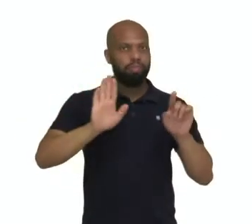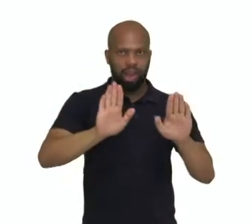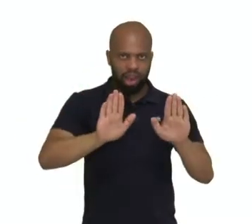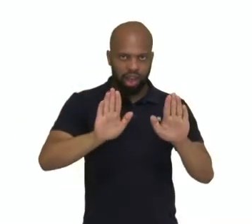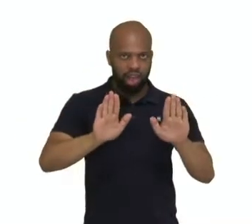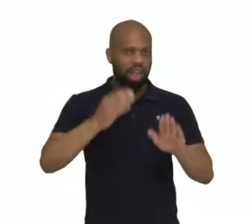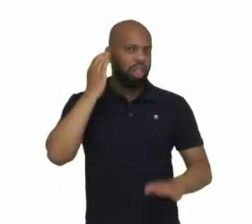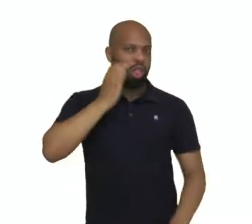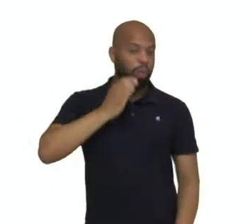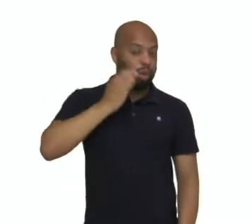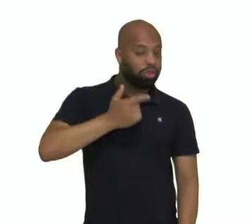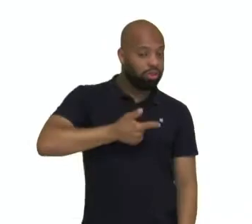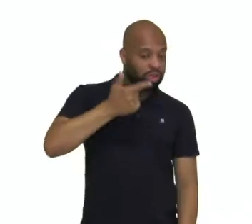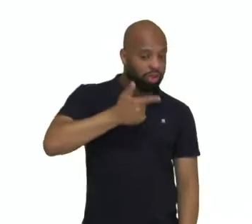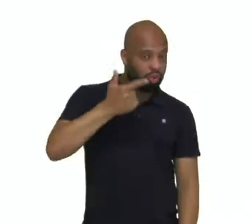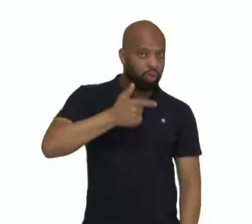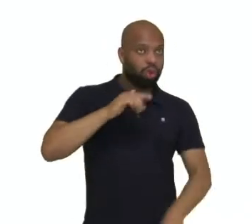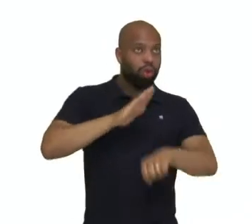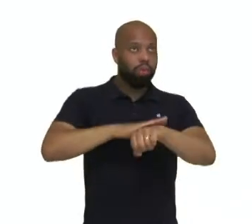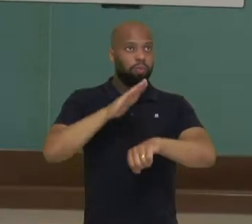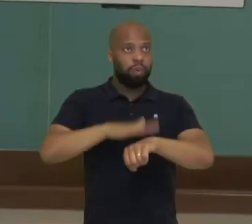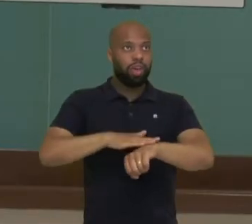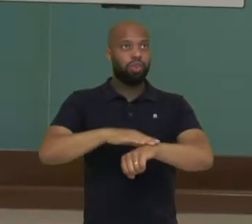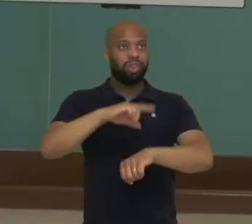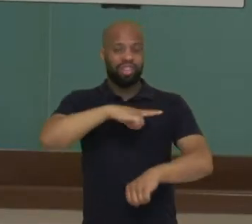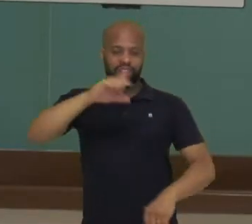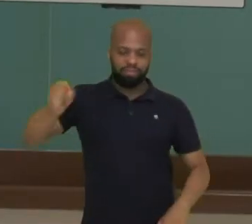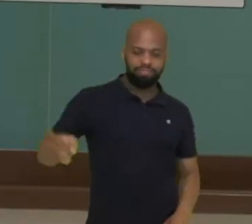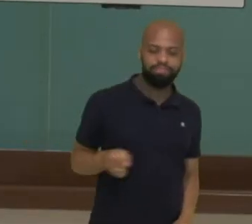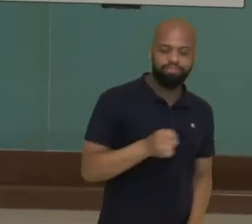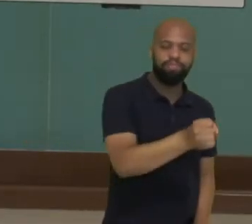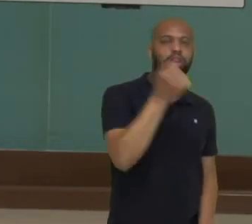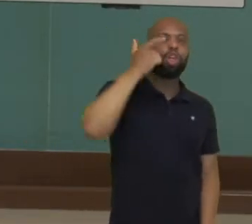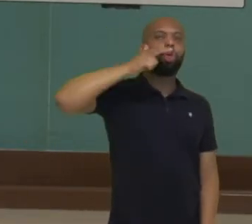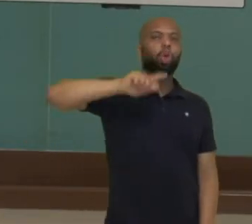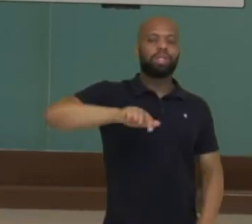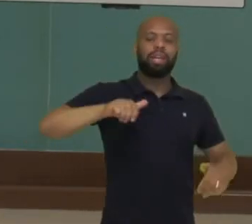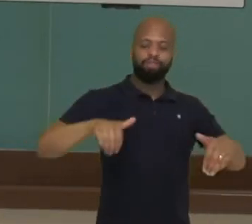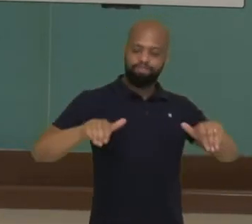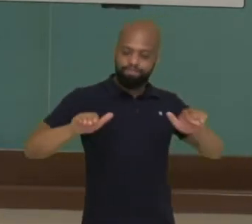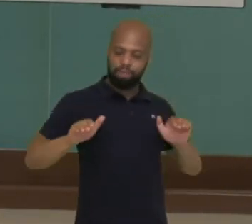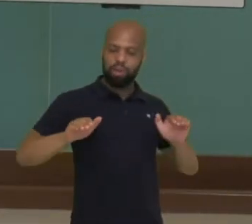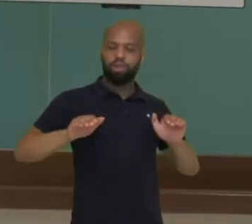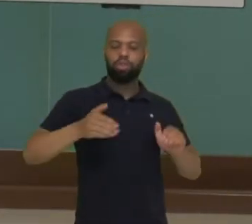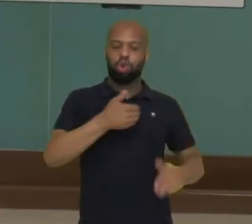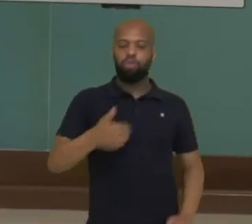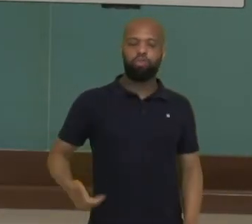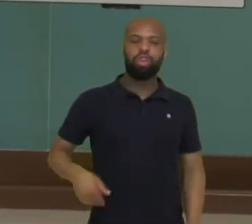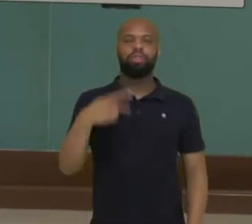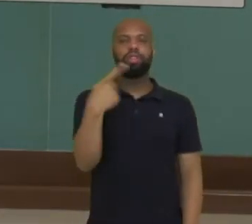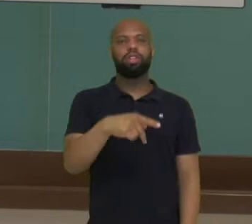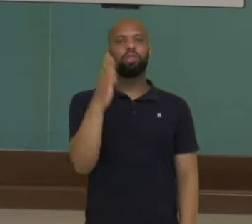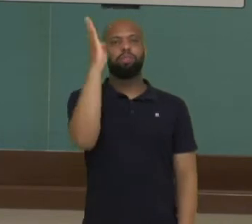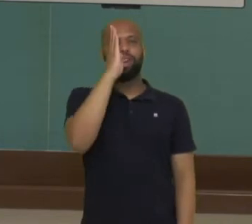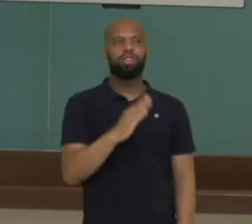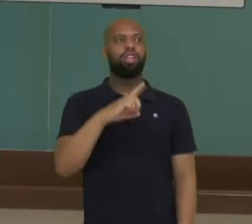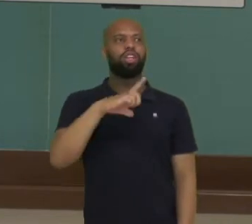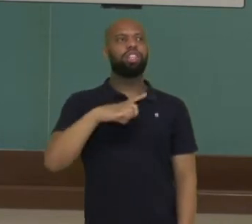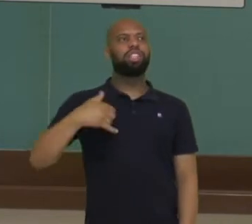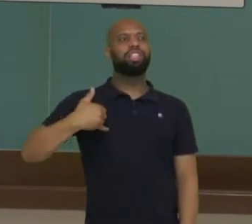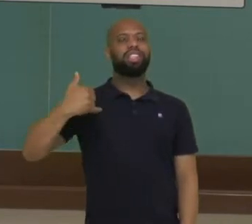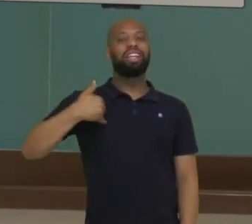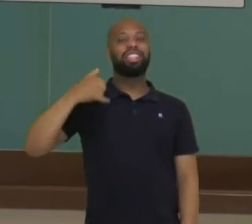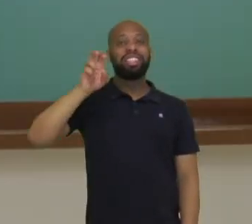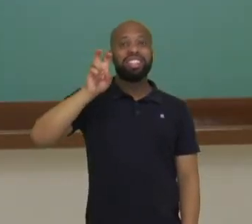Dom Pedro II, quando vai então ganhar o trono do Brasil, ele tinha 5 anos de